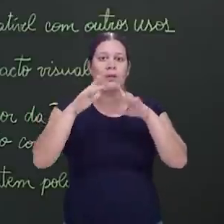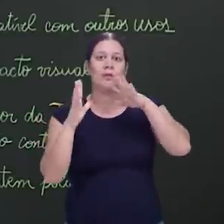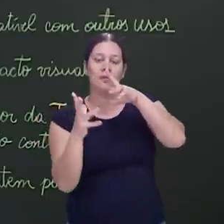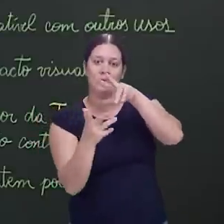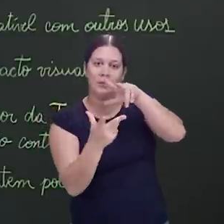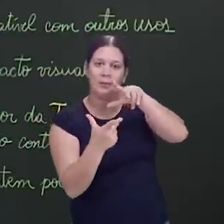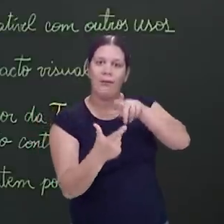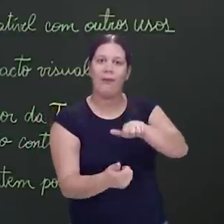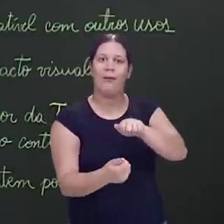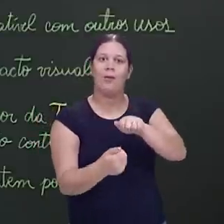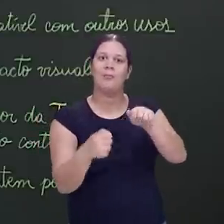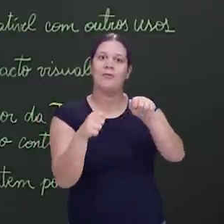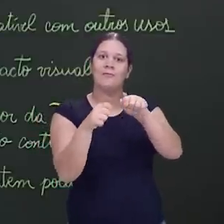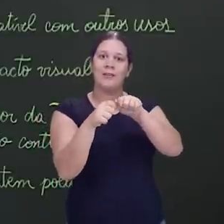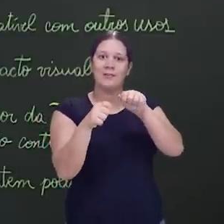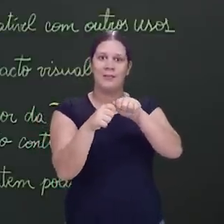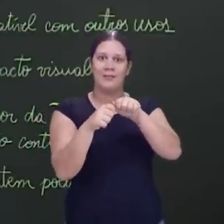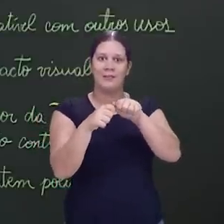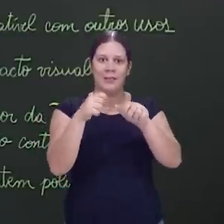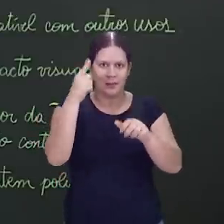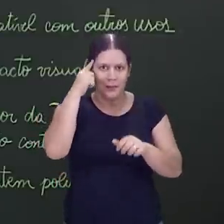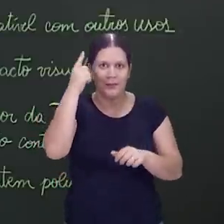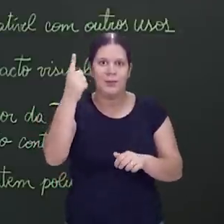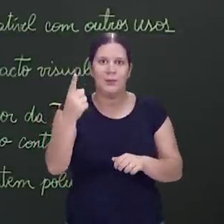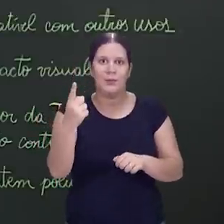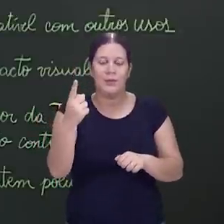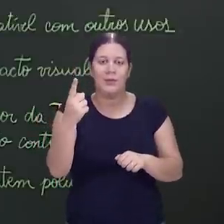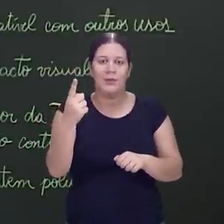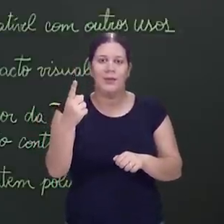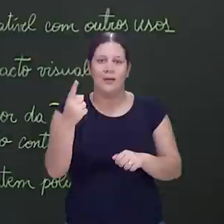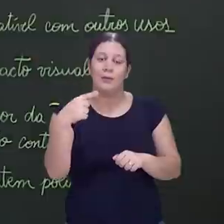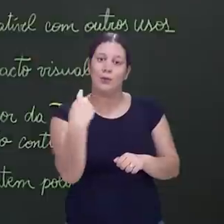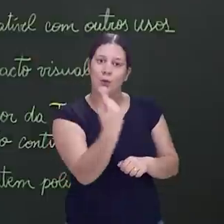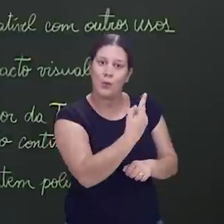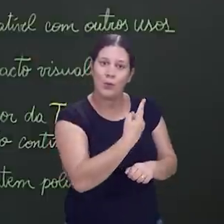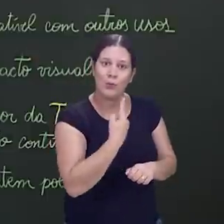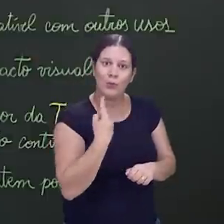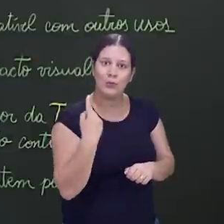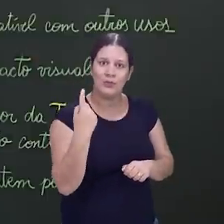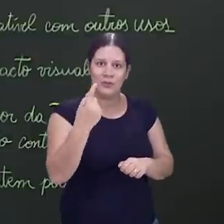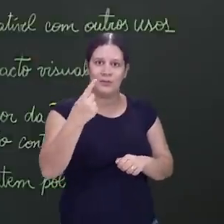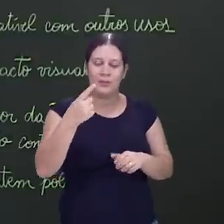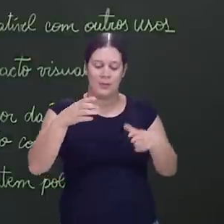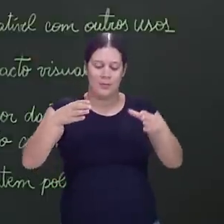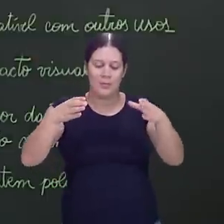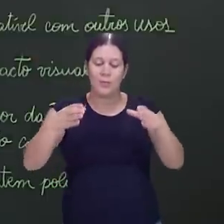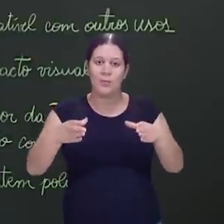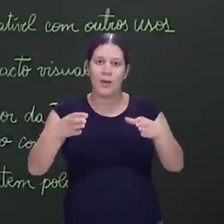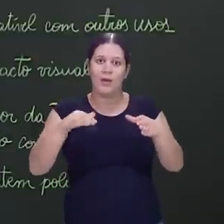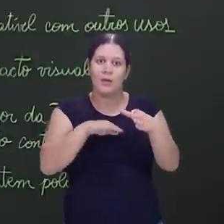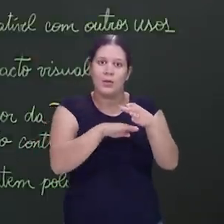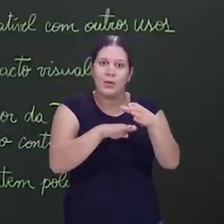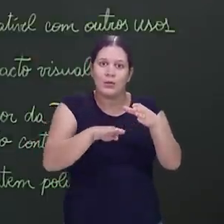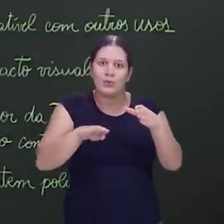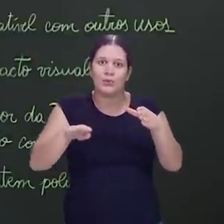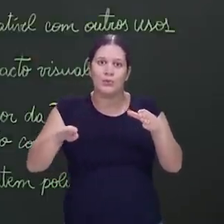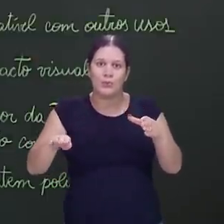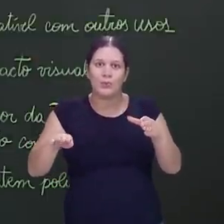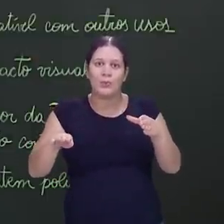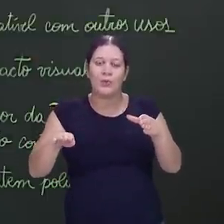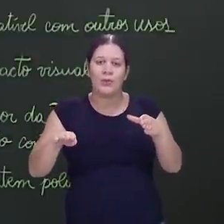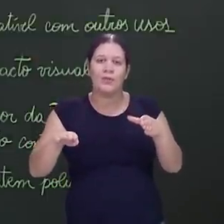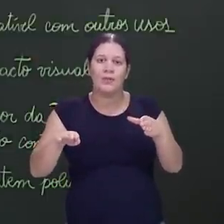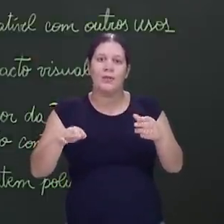para a produção de energia. Olha que sacada! Você lembra que nós estamos na crosta terrestre e que abaixo da crosta tem um manto?